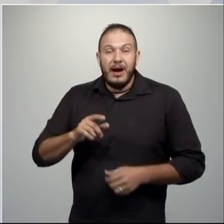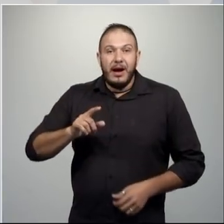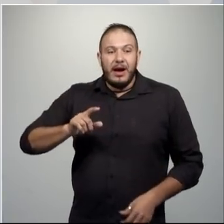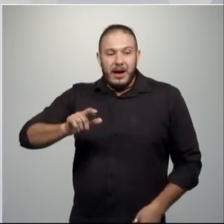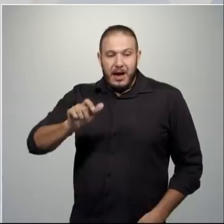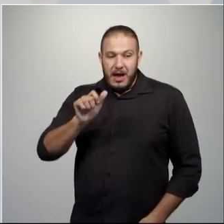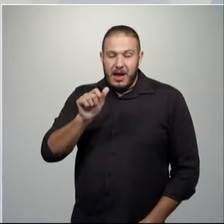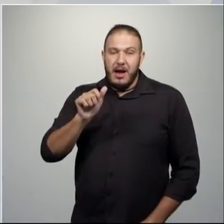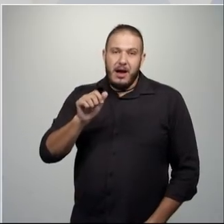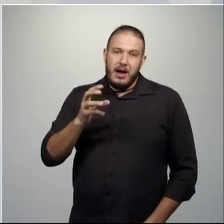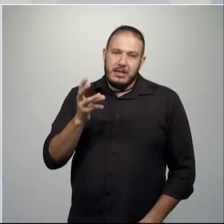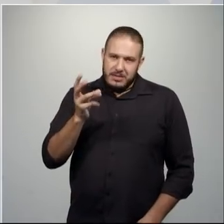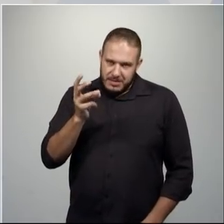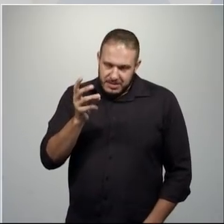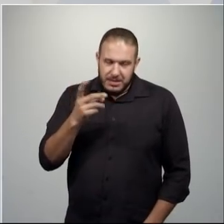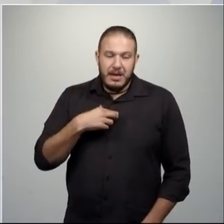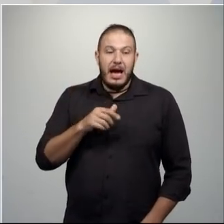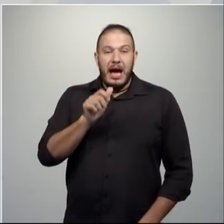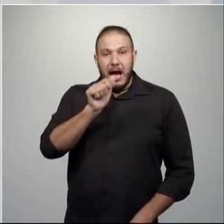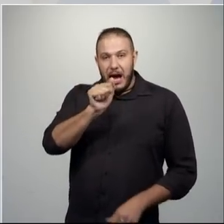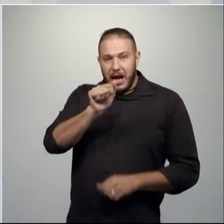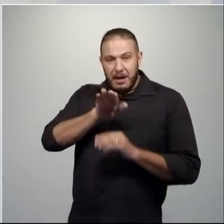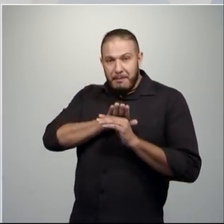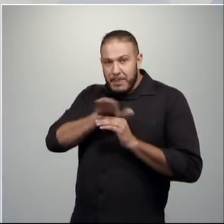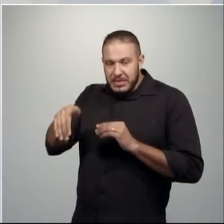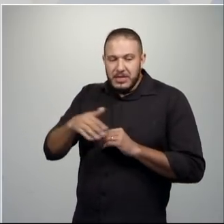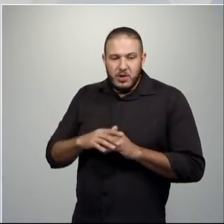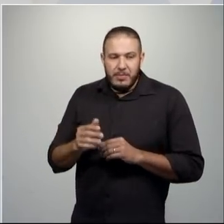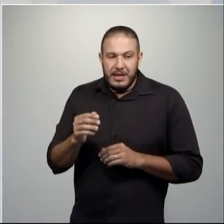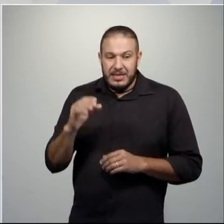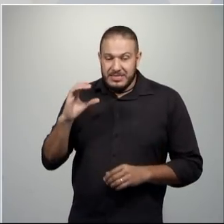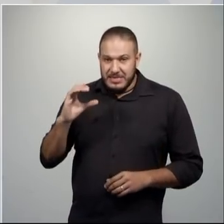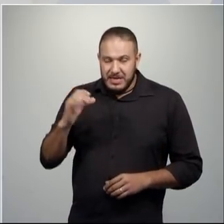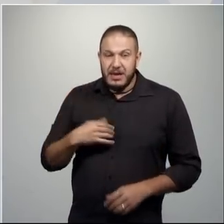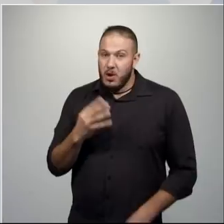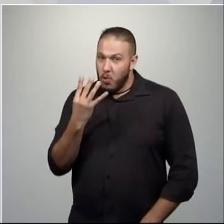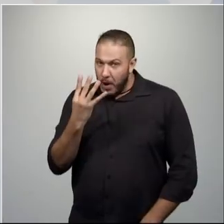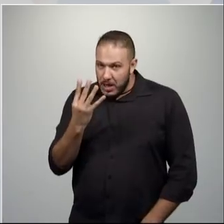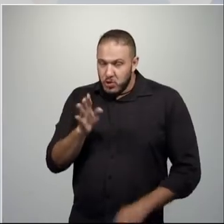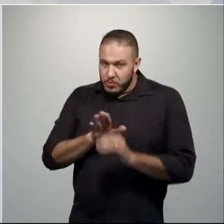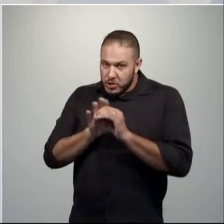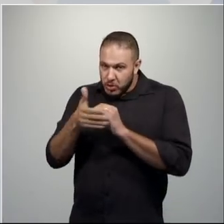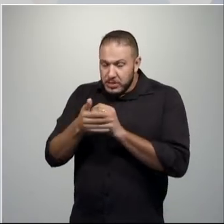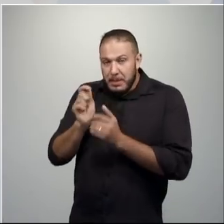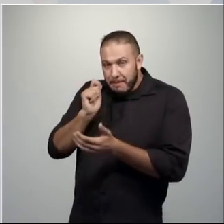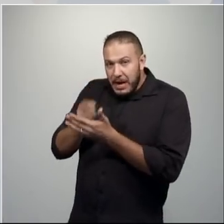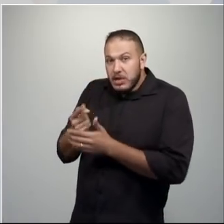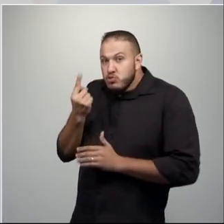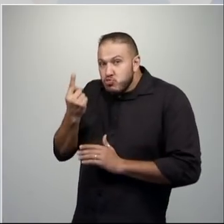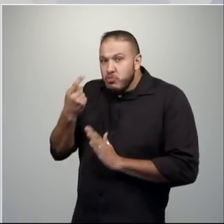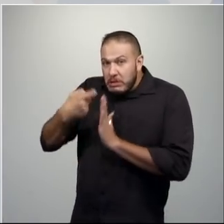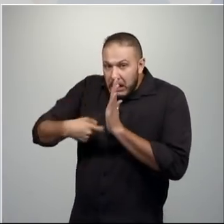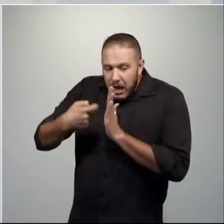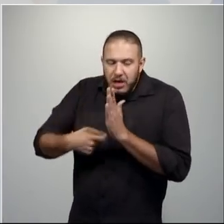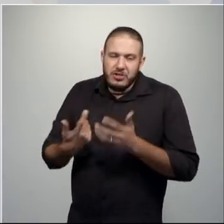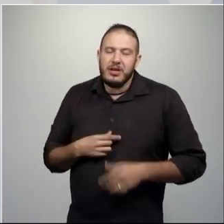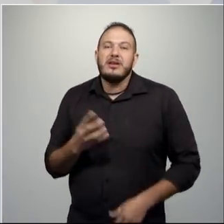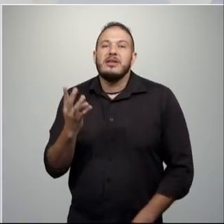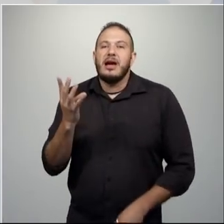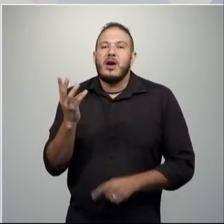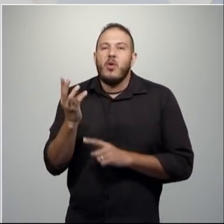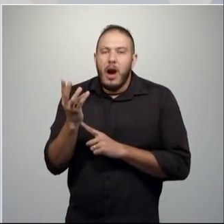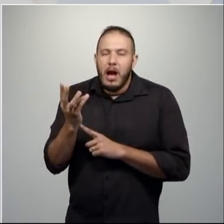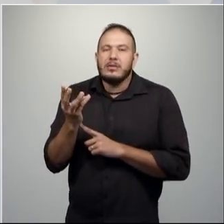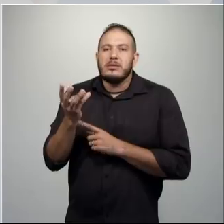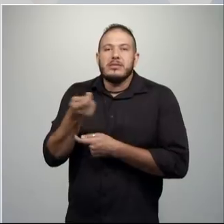a terceira transação é a mandando para c 4 bilhões e pagando 1 de taxa de transação ea quarta transação